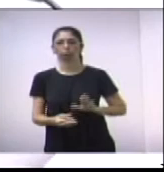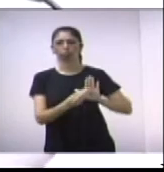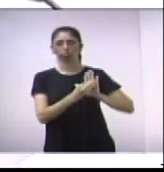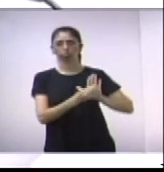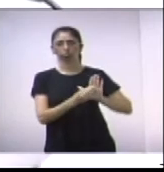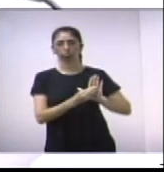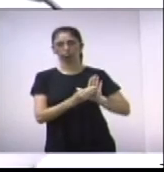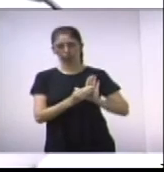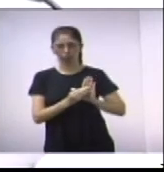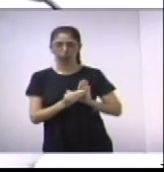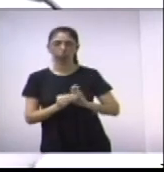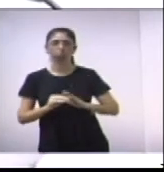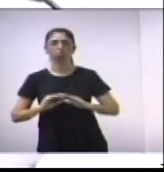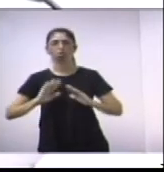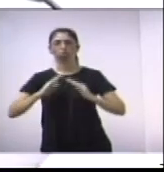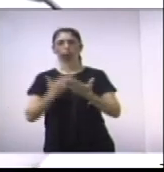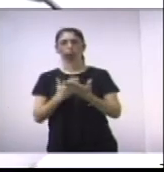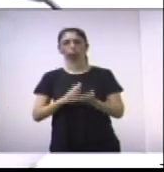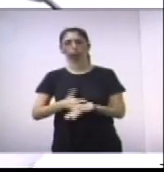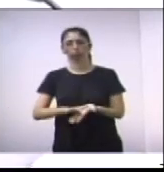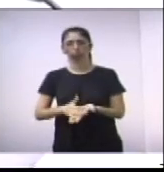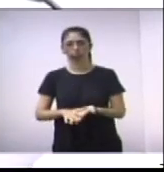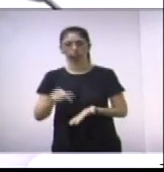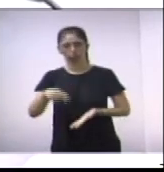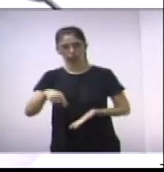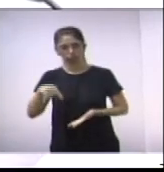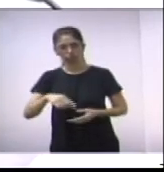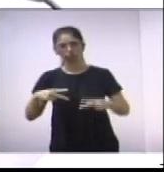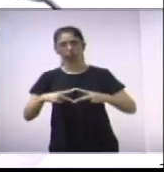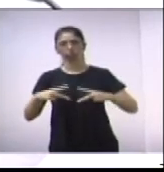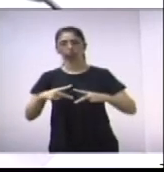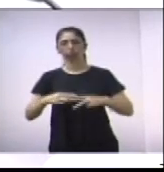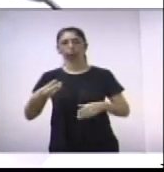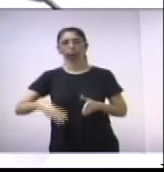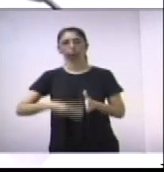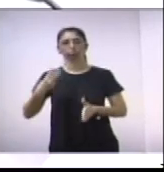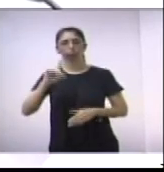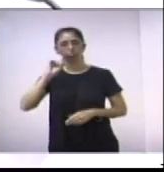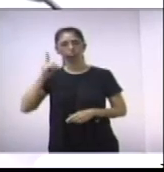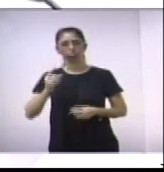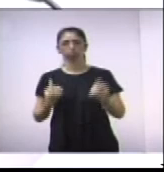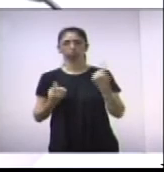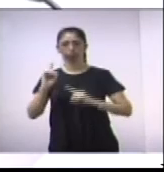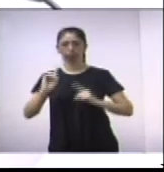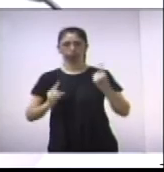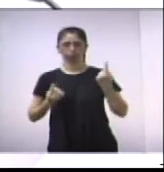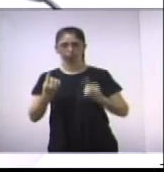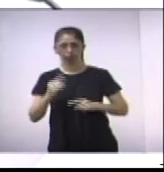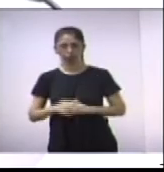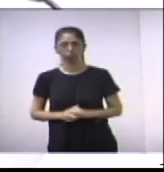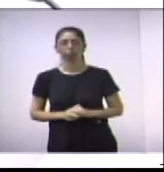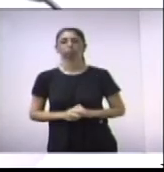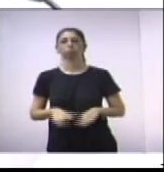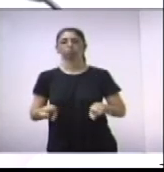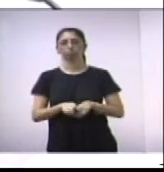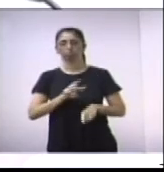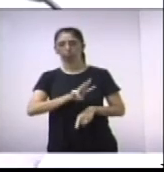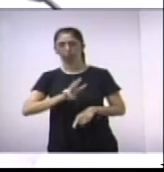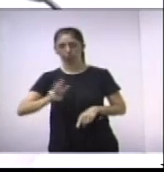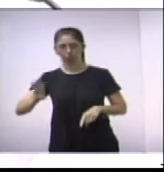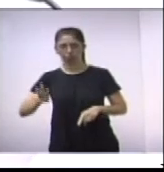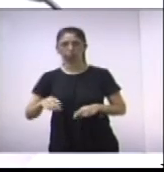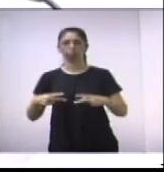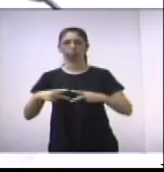Show de escolas de samba de Paulínia destaque no terceiro dia de folia. 34. Na mesma reportagem do site Paulínia News, consta